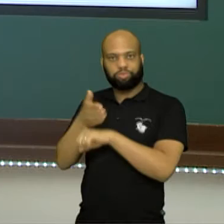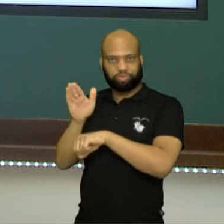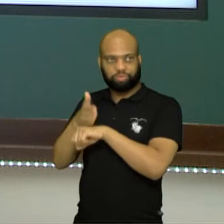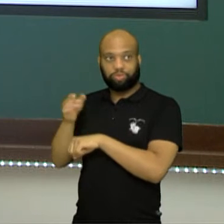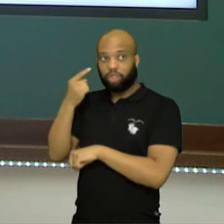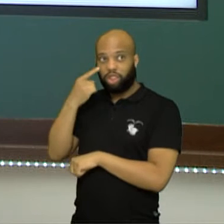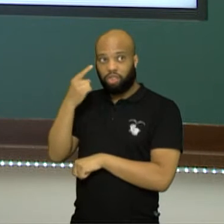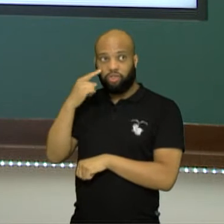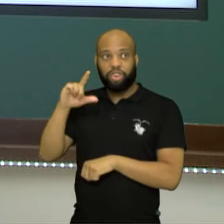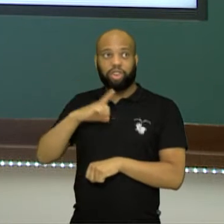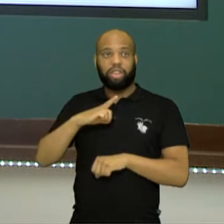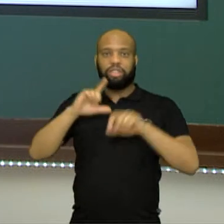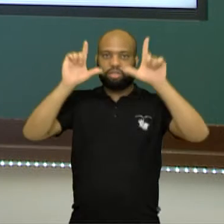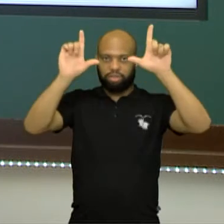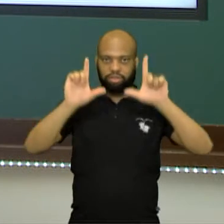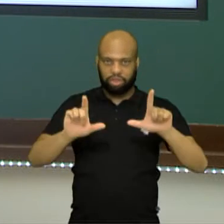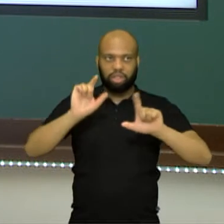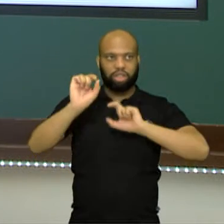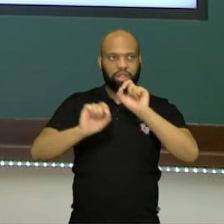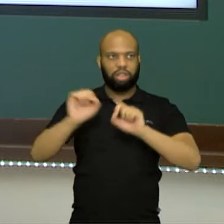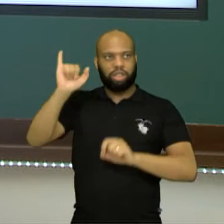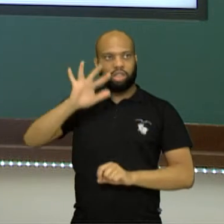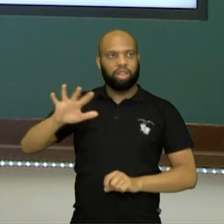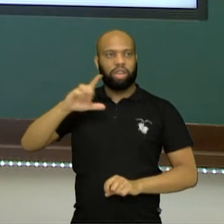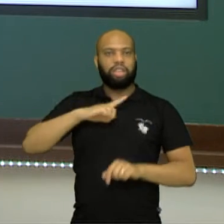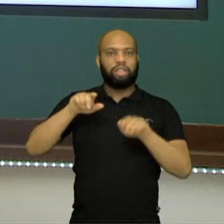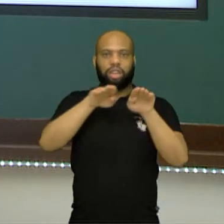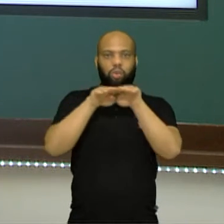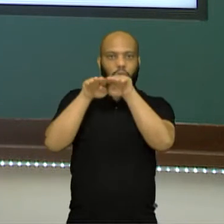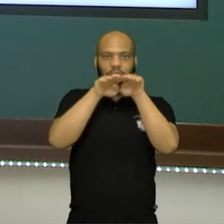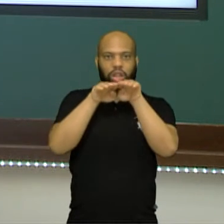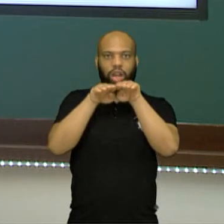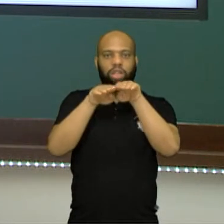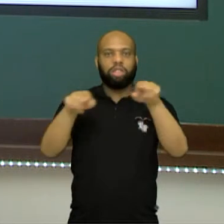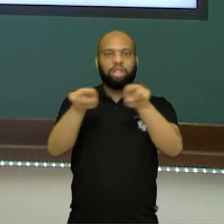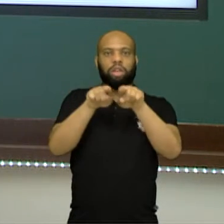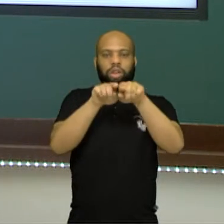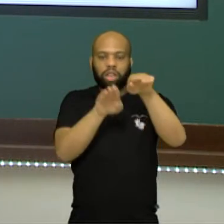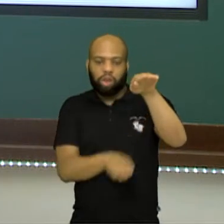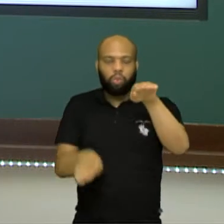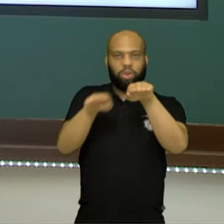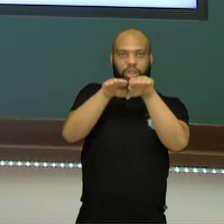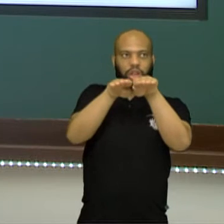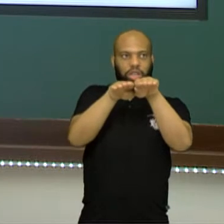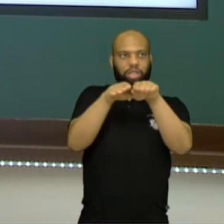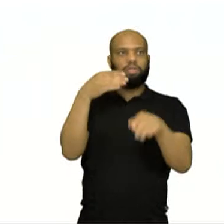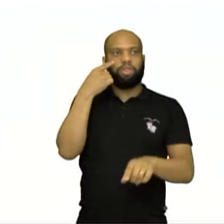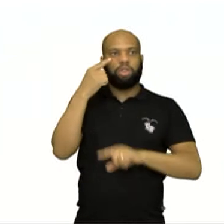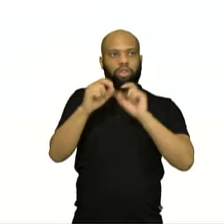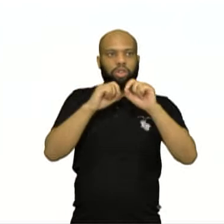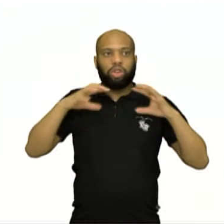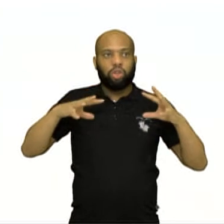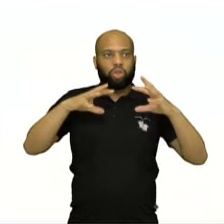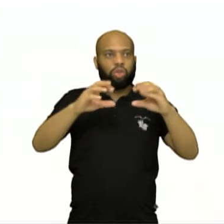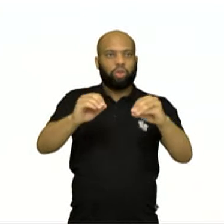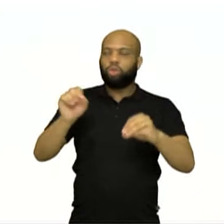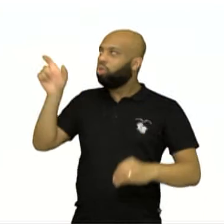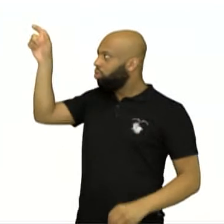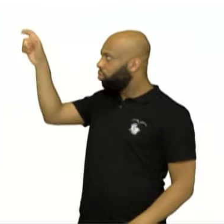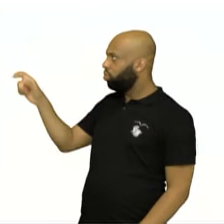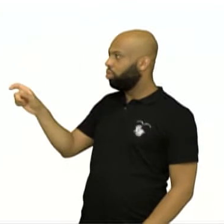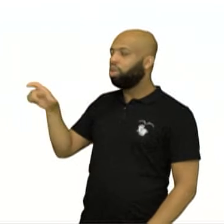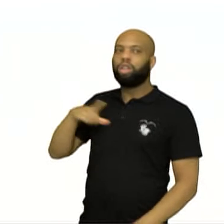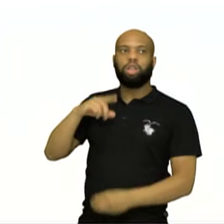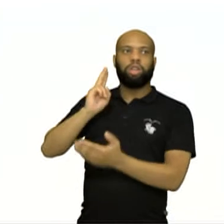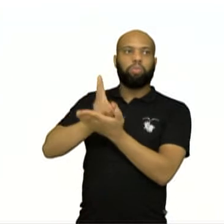essa comparação entre igualdade e equidade. E pensando na ideia de que todos os personagens